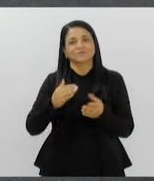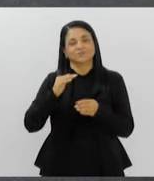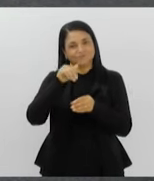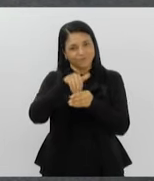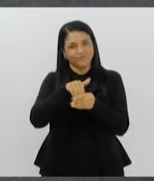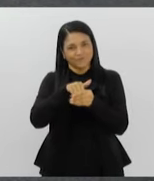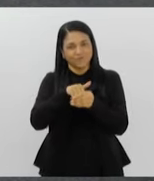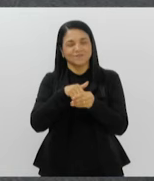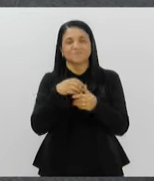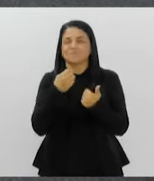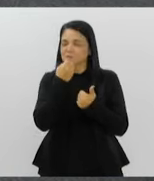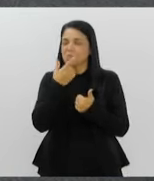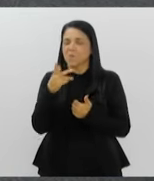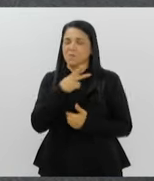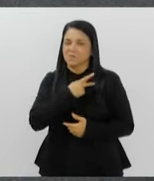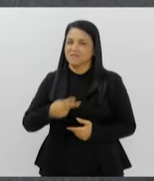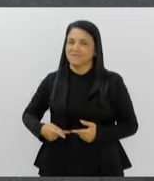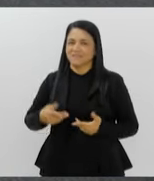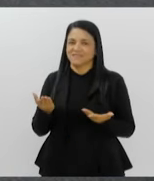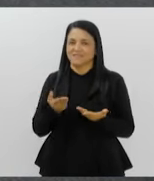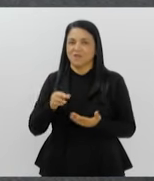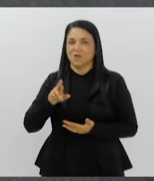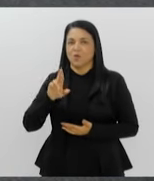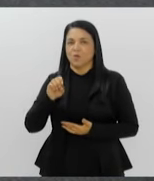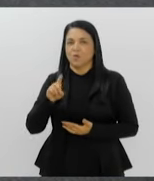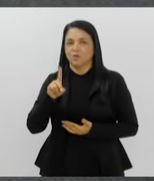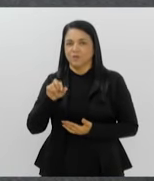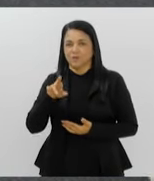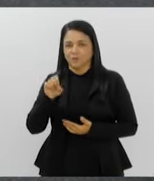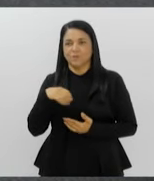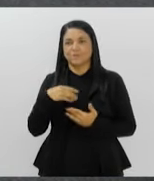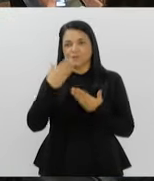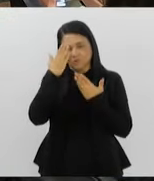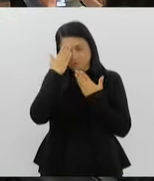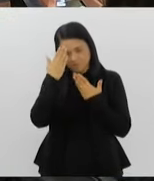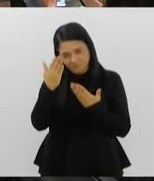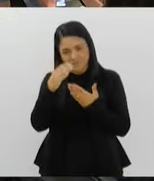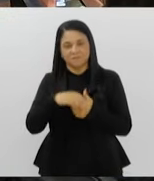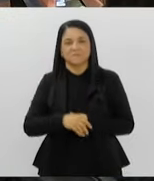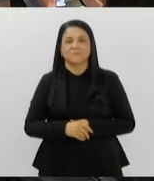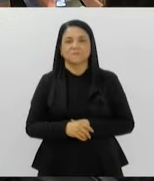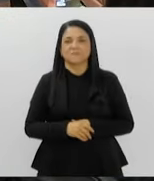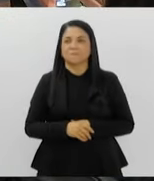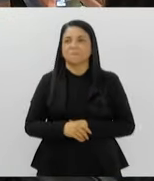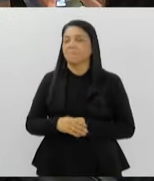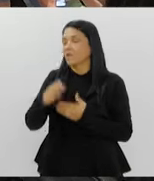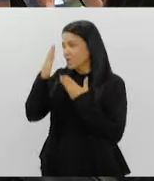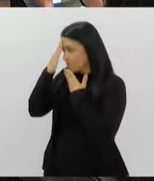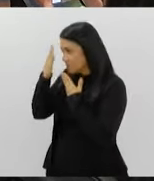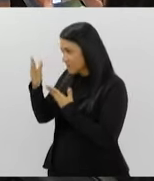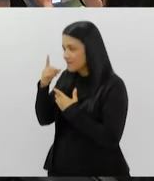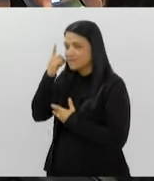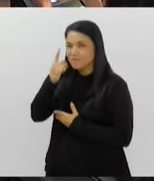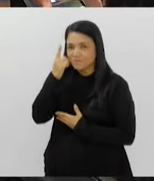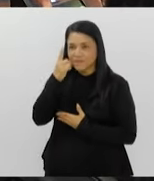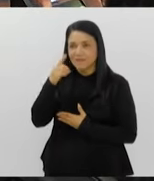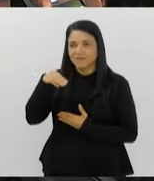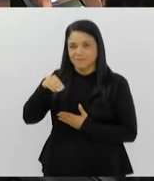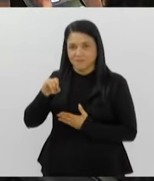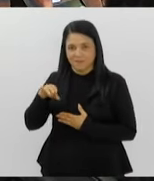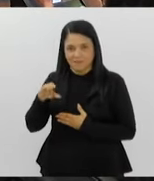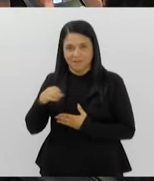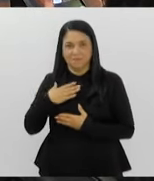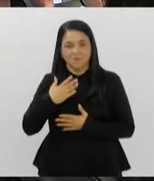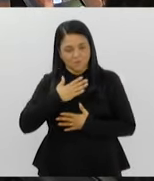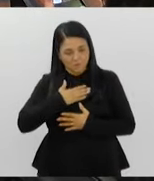sendo votados. Então, obrigado, essa deputado. É minha declaração. Obrigado, deputado. Muito obrigado pela parte obrigado. Que me